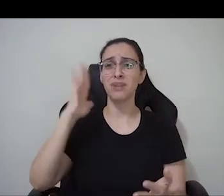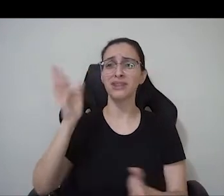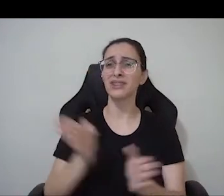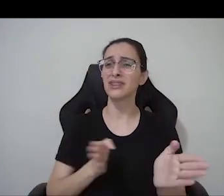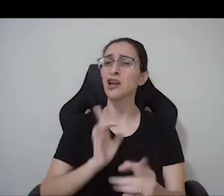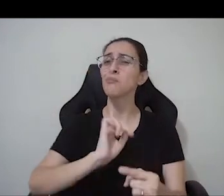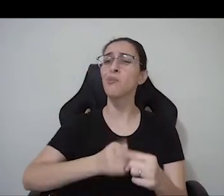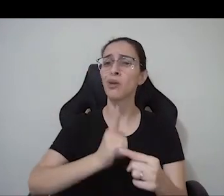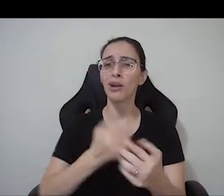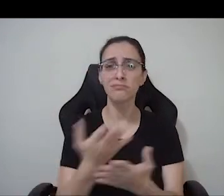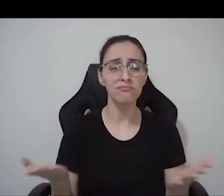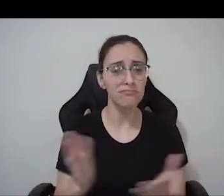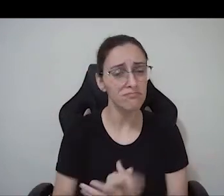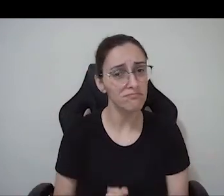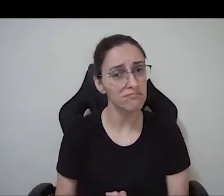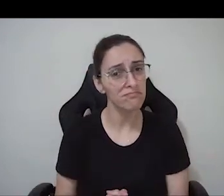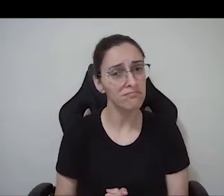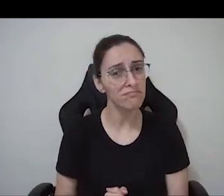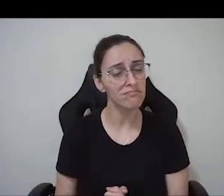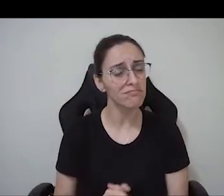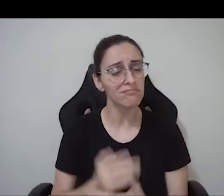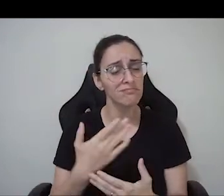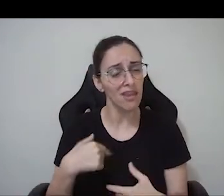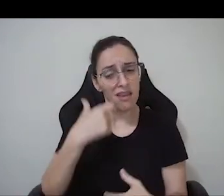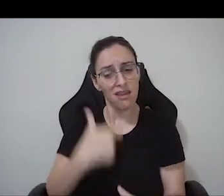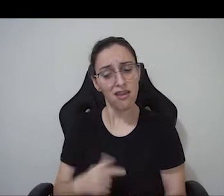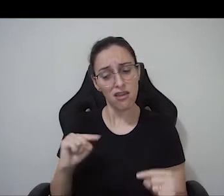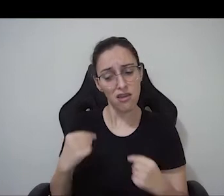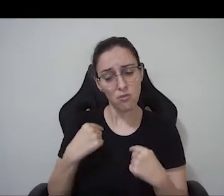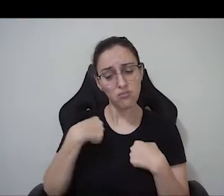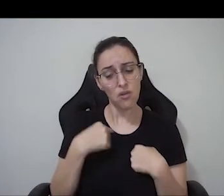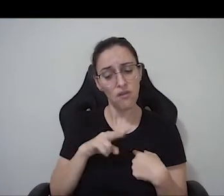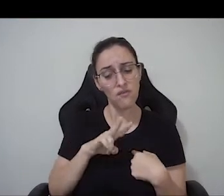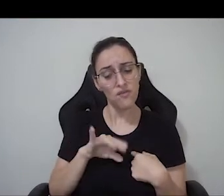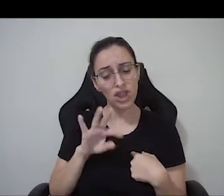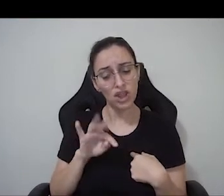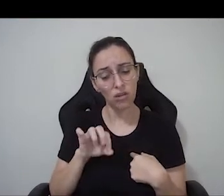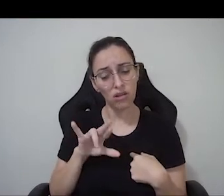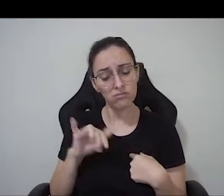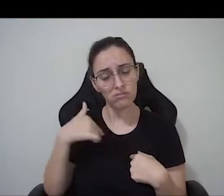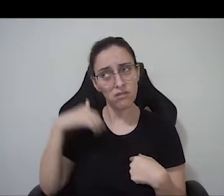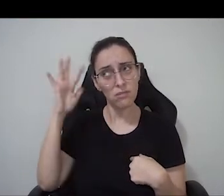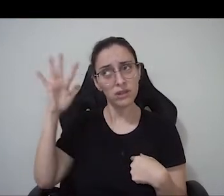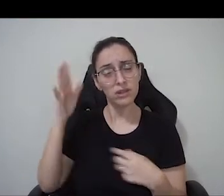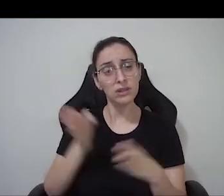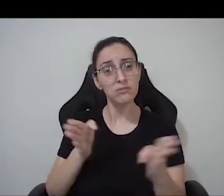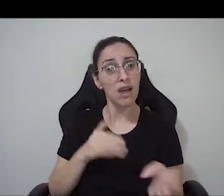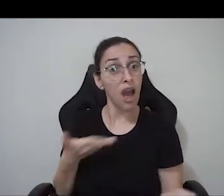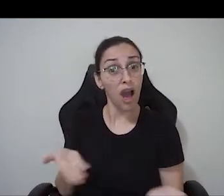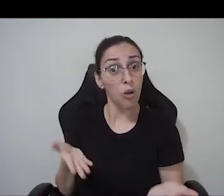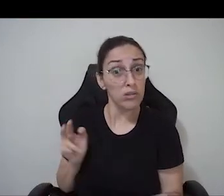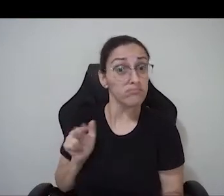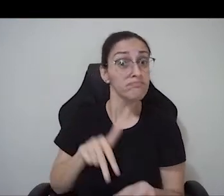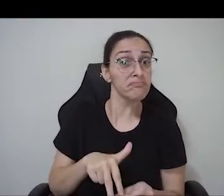nós devemos pensar em acessibilidade? Por que eu, Victoria, devo pensar em acessibilidade? Estou chegando agora em